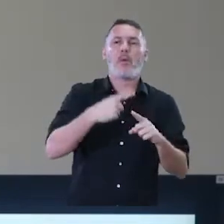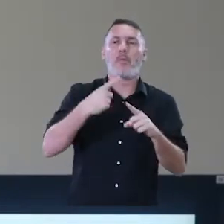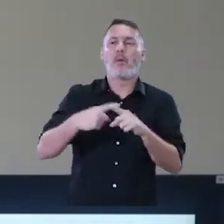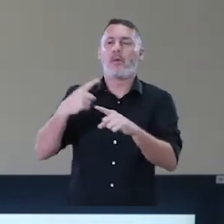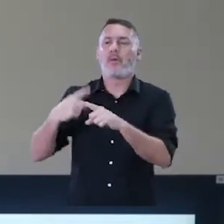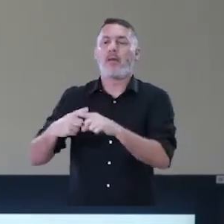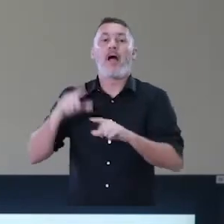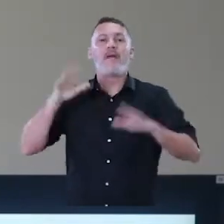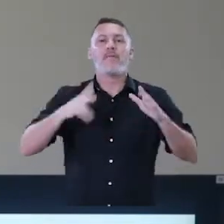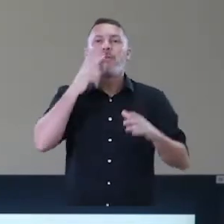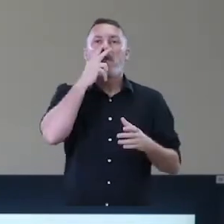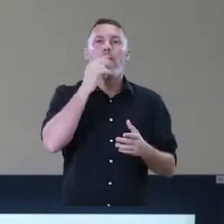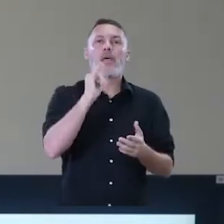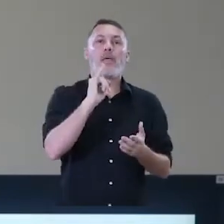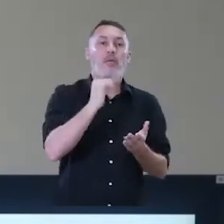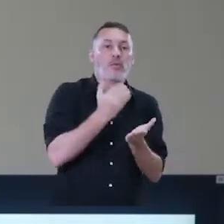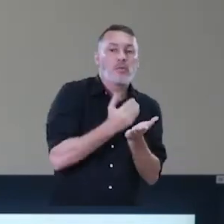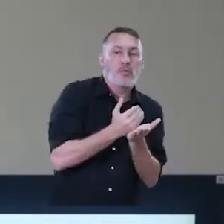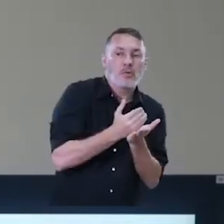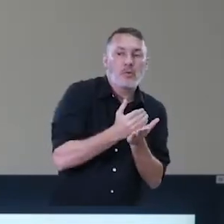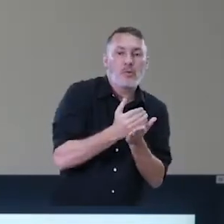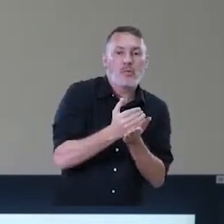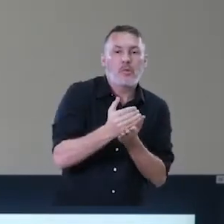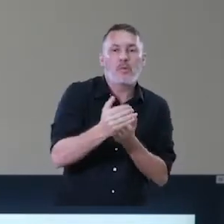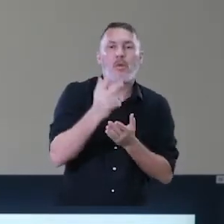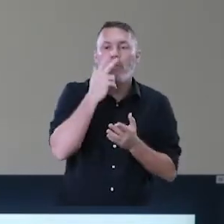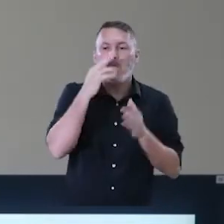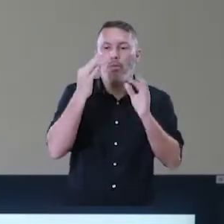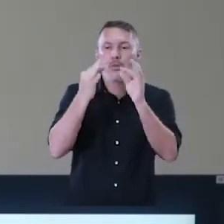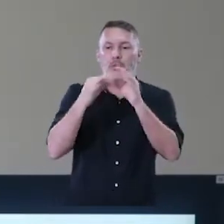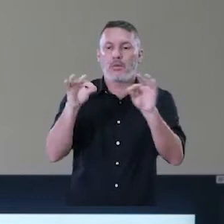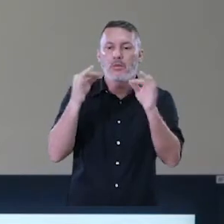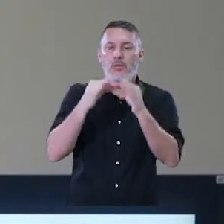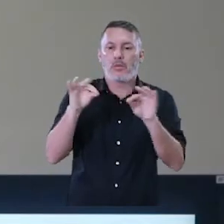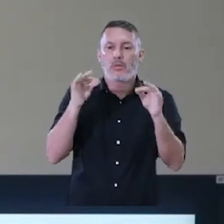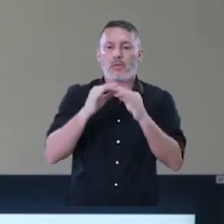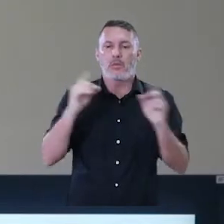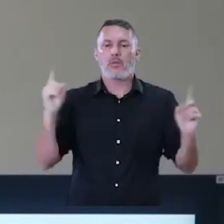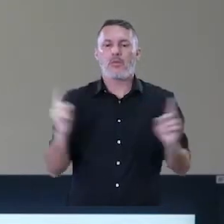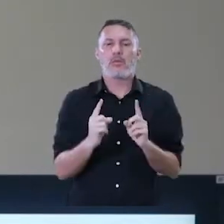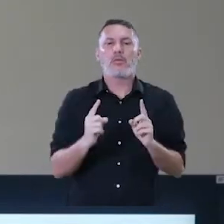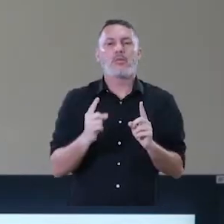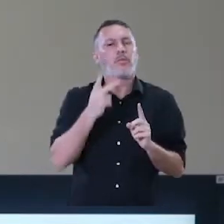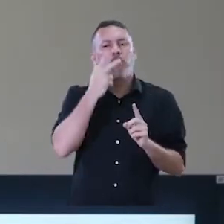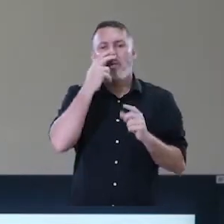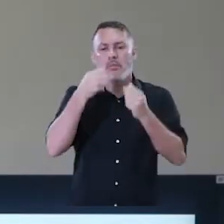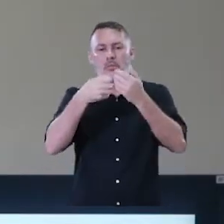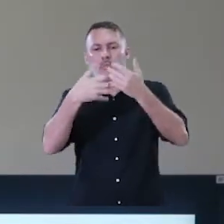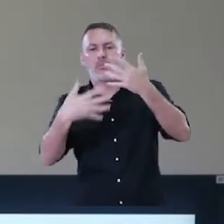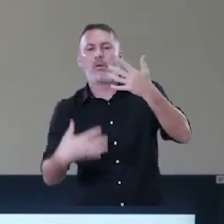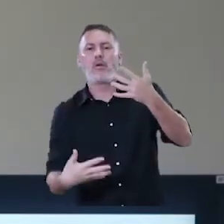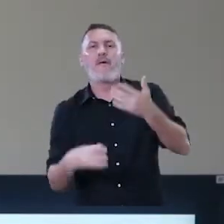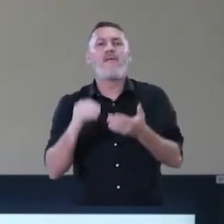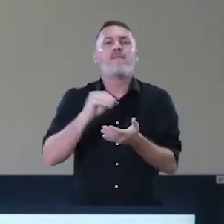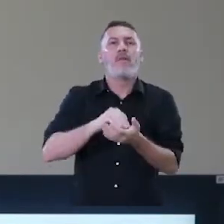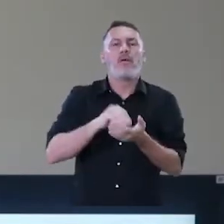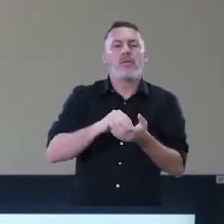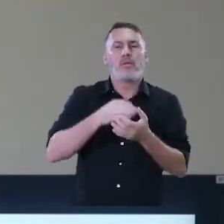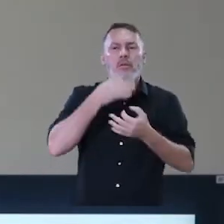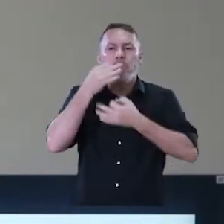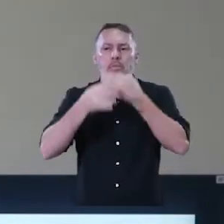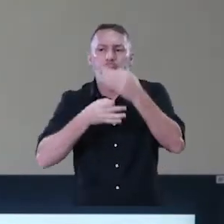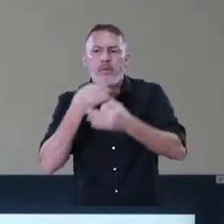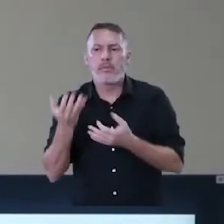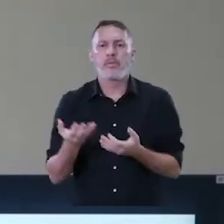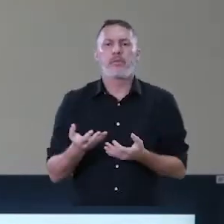Sabe o que ele faz na introdução? Ele resume aquela série todinha em 10 linhas. Então, ele não vai ter espaço nem para apresentar a